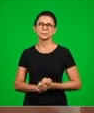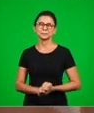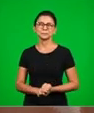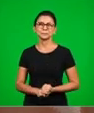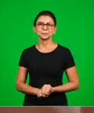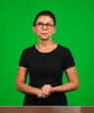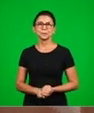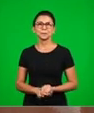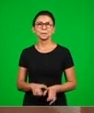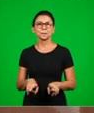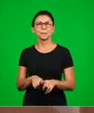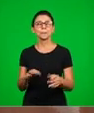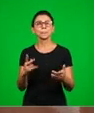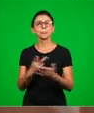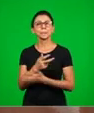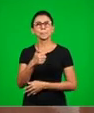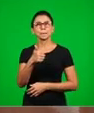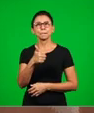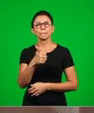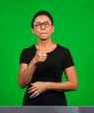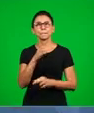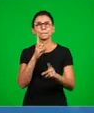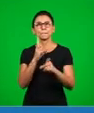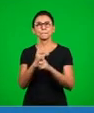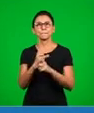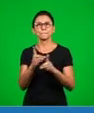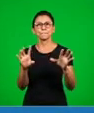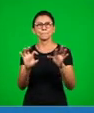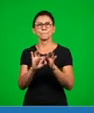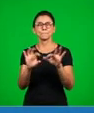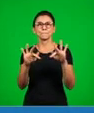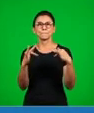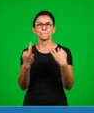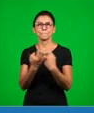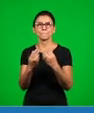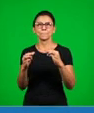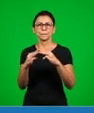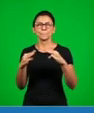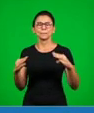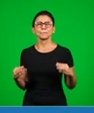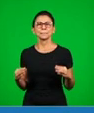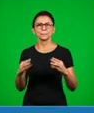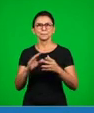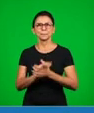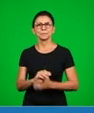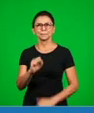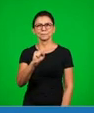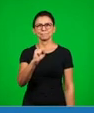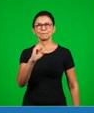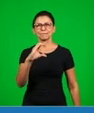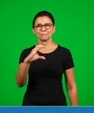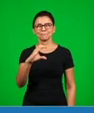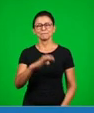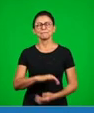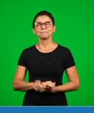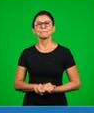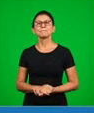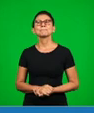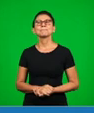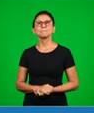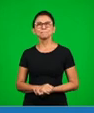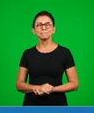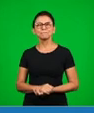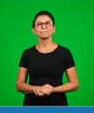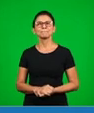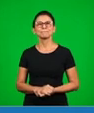Foi realizado o primeiro encontro Unidos em Famílias no Manaim de Florianópolis, ali em Santa Catarina. As crianças fizeram uma